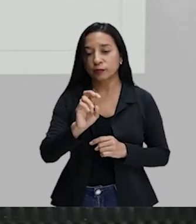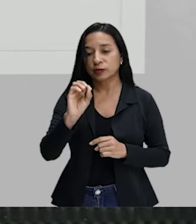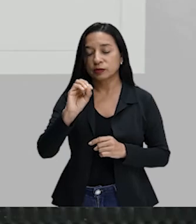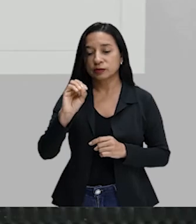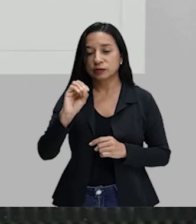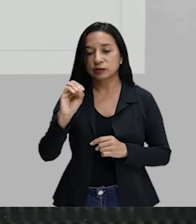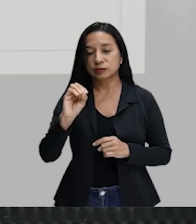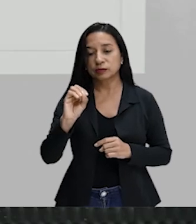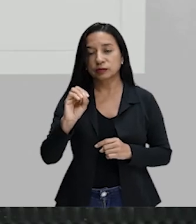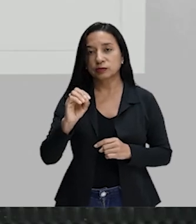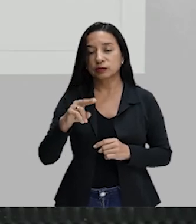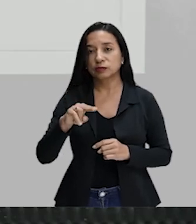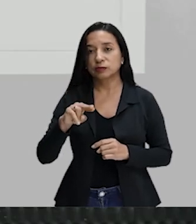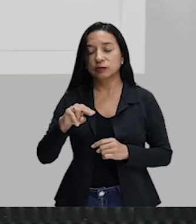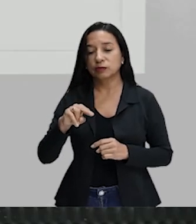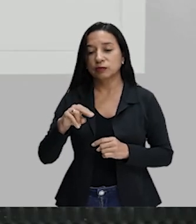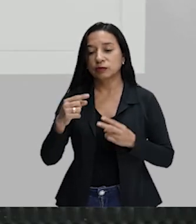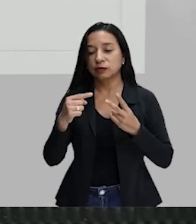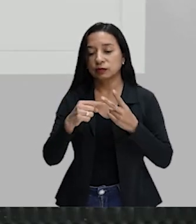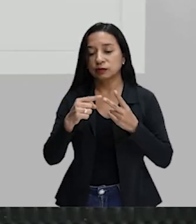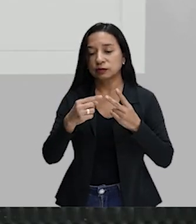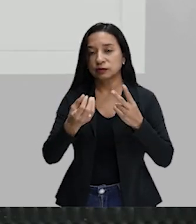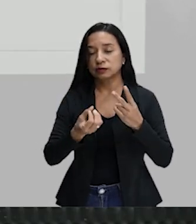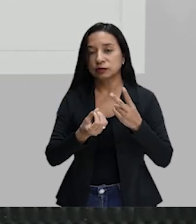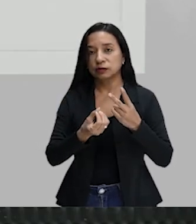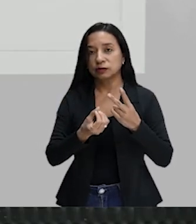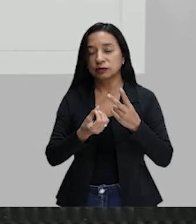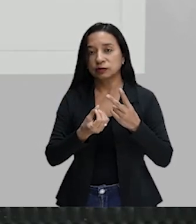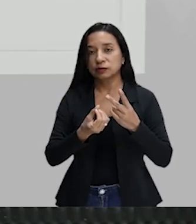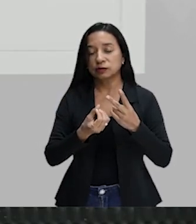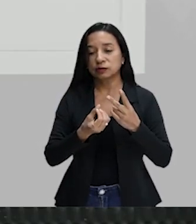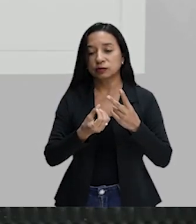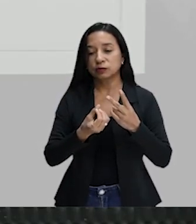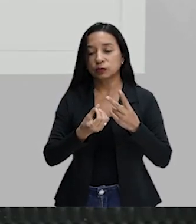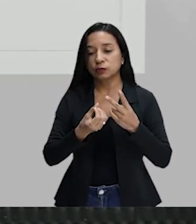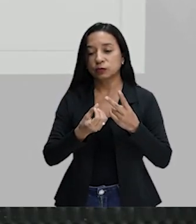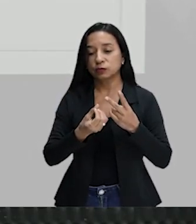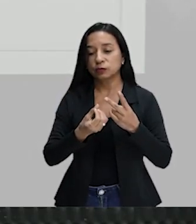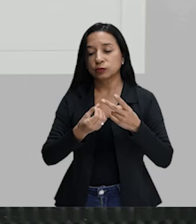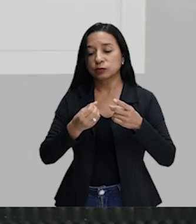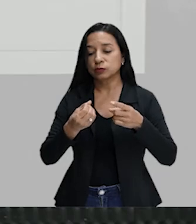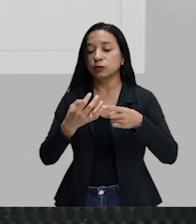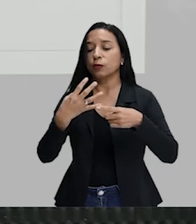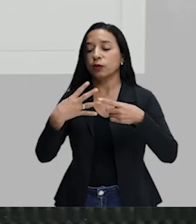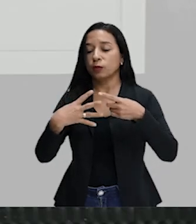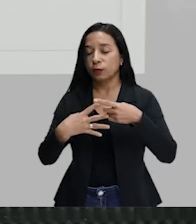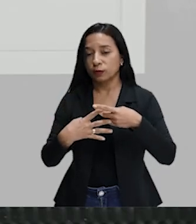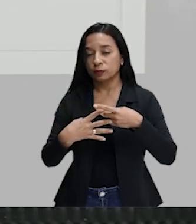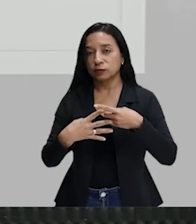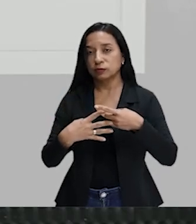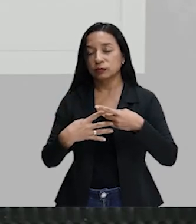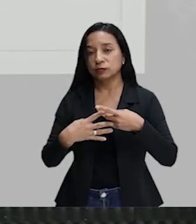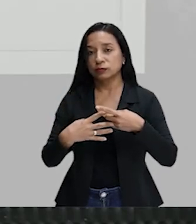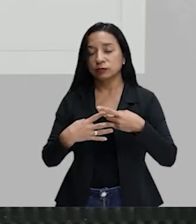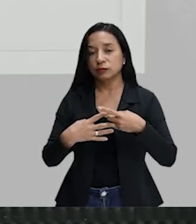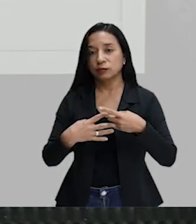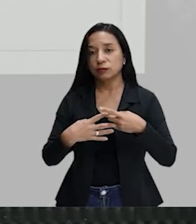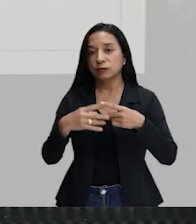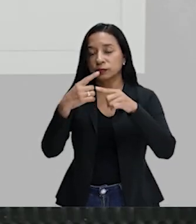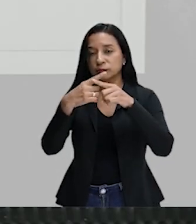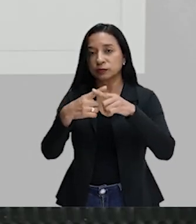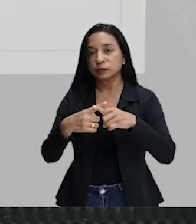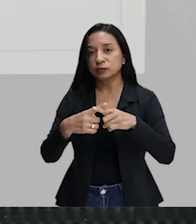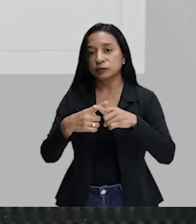ser igual a raiz de 6 sobre 4. Não é isso?